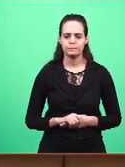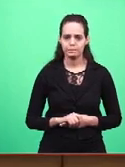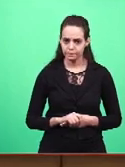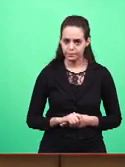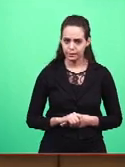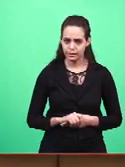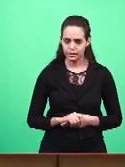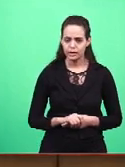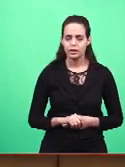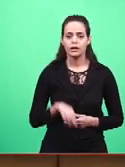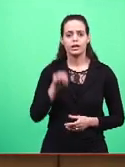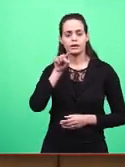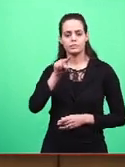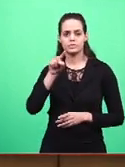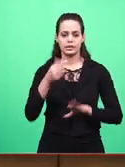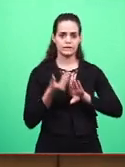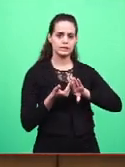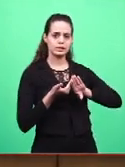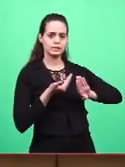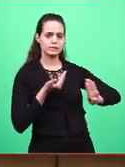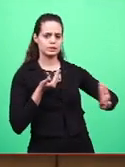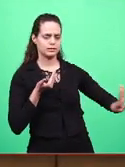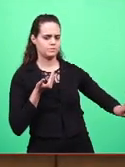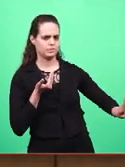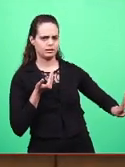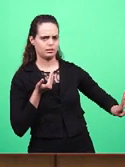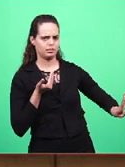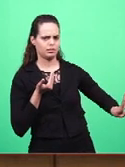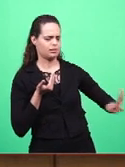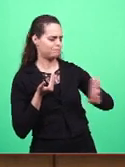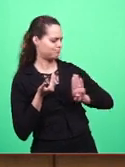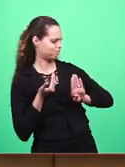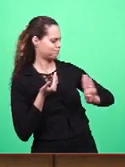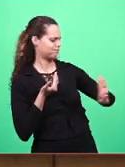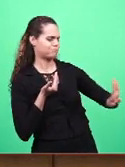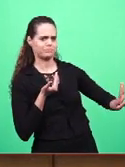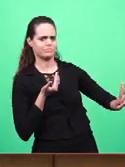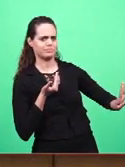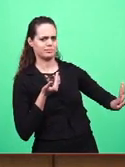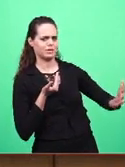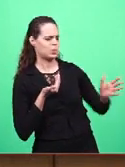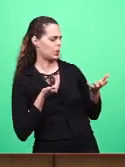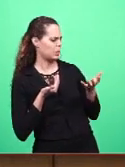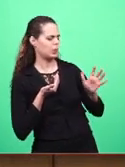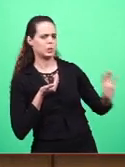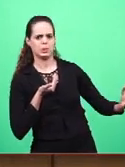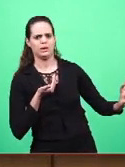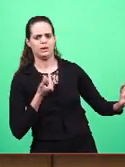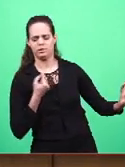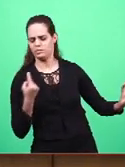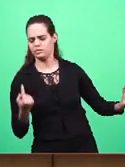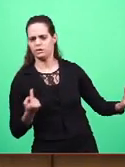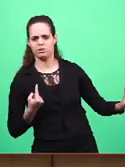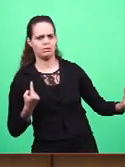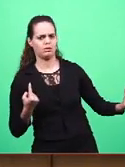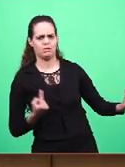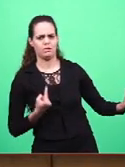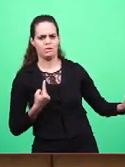mesmo que quer a maldição. Entendeu? Essa é a aplicação na nossa vida. Vamos